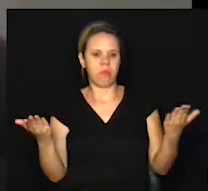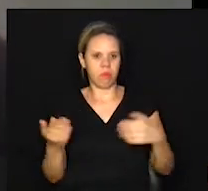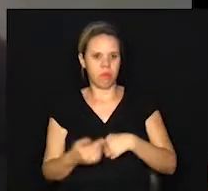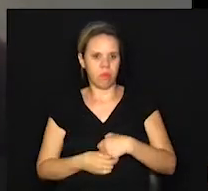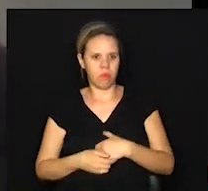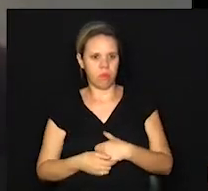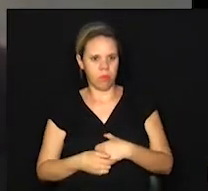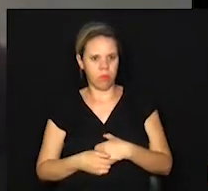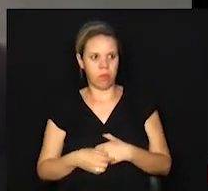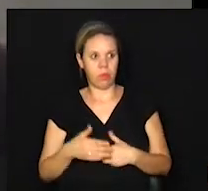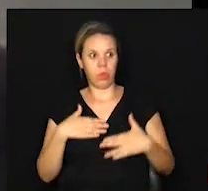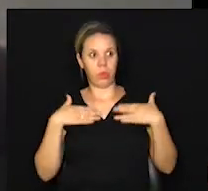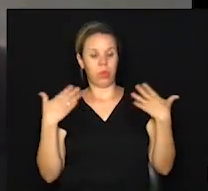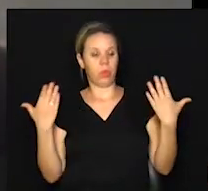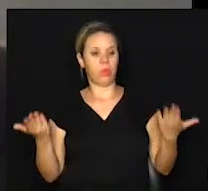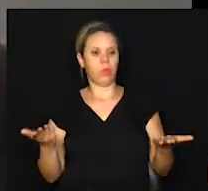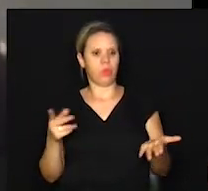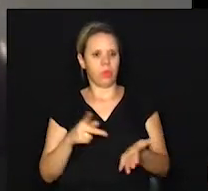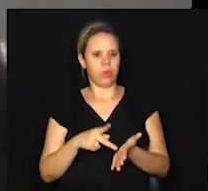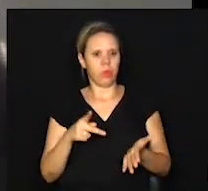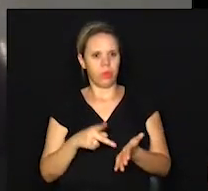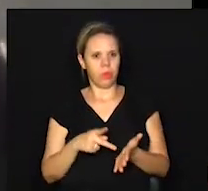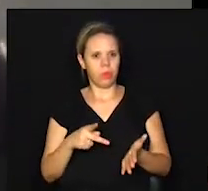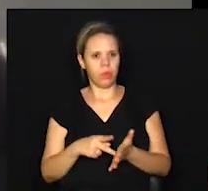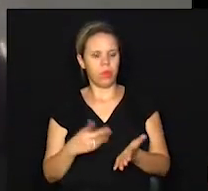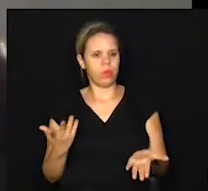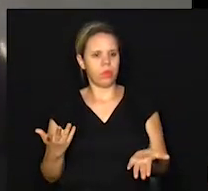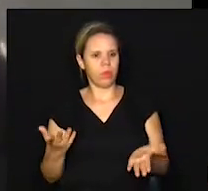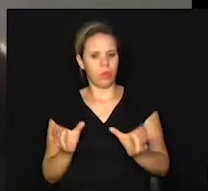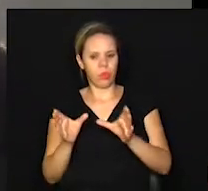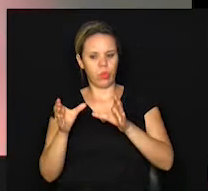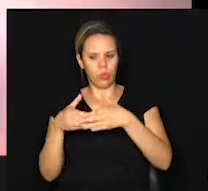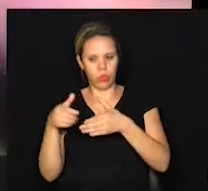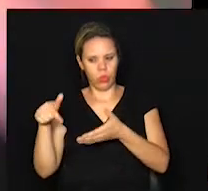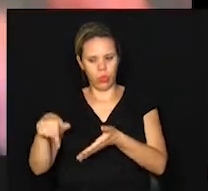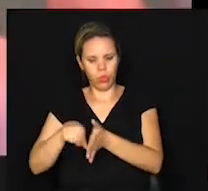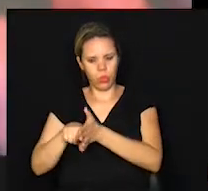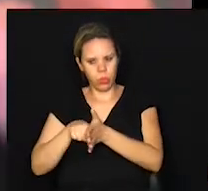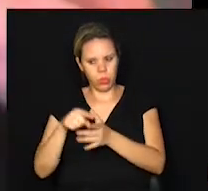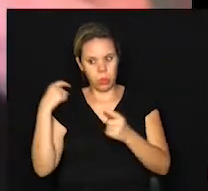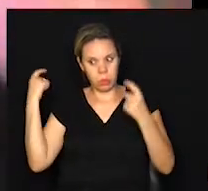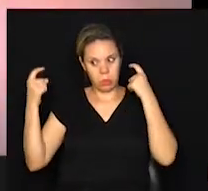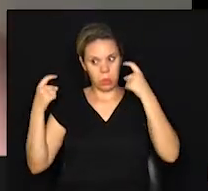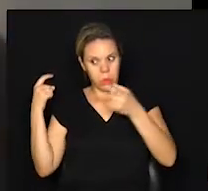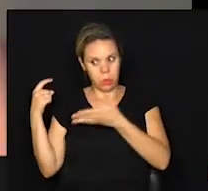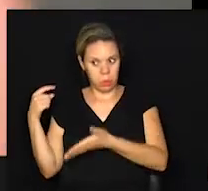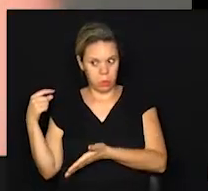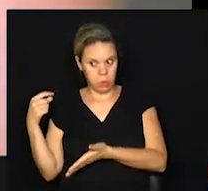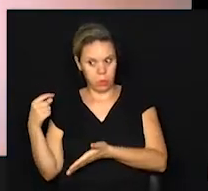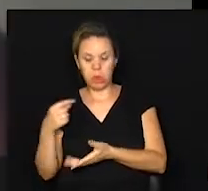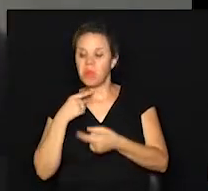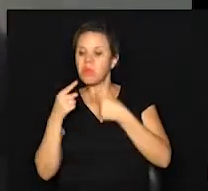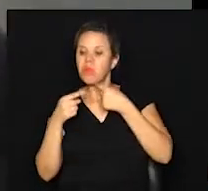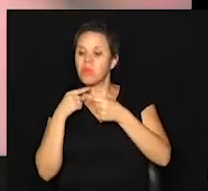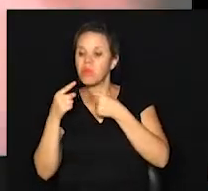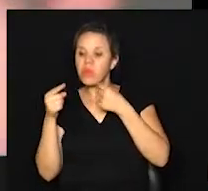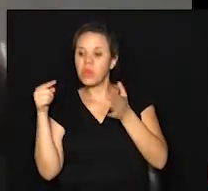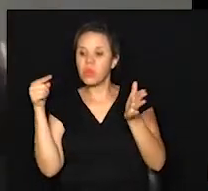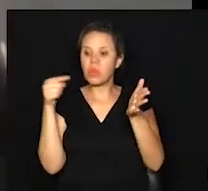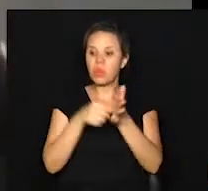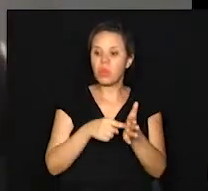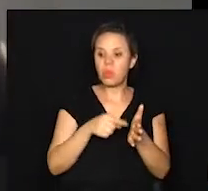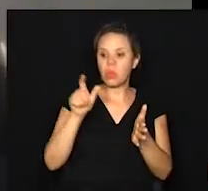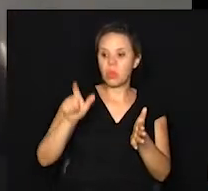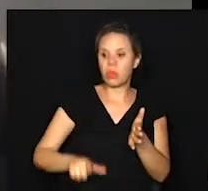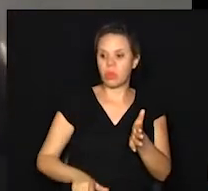não foi a nossa surpresa? Que, na verdade, a comissão sindicante estava mais preocupada em questionar a denunciante pelo fato